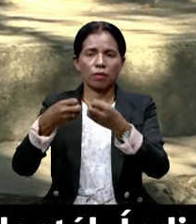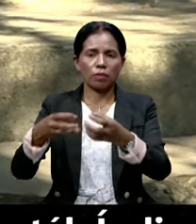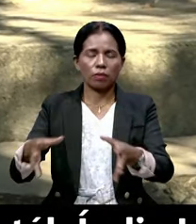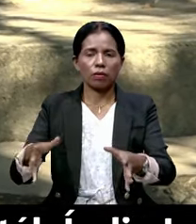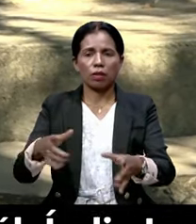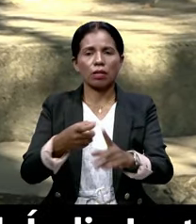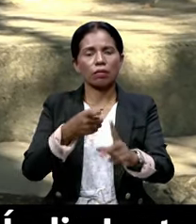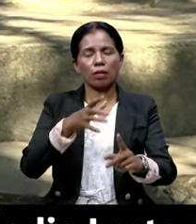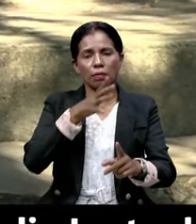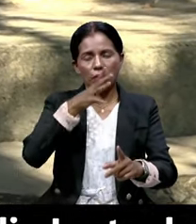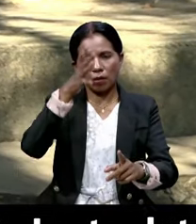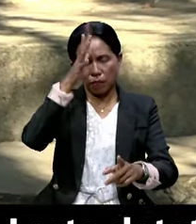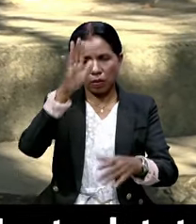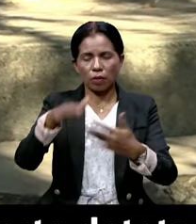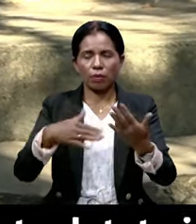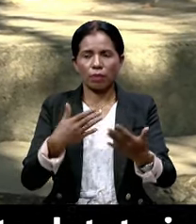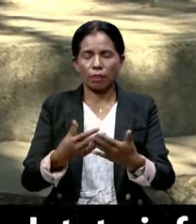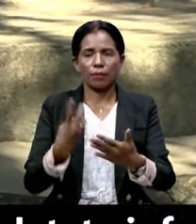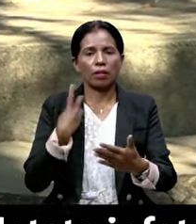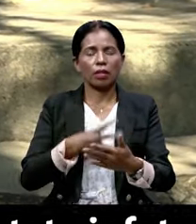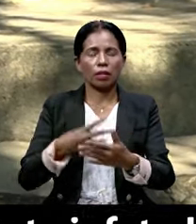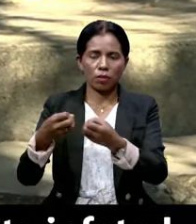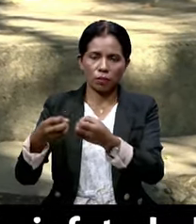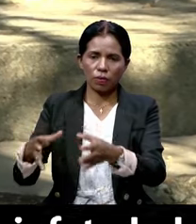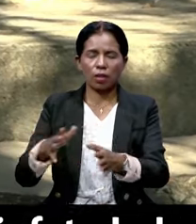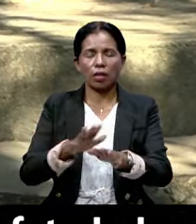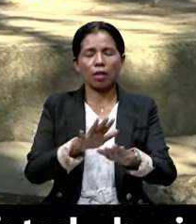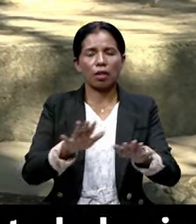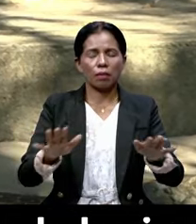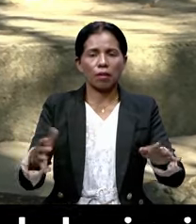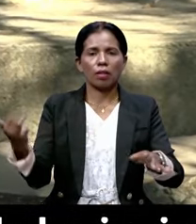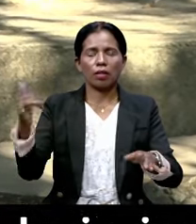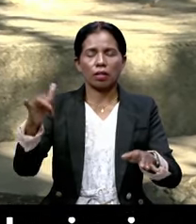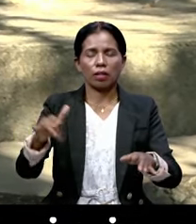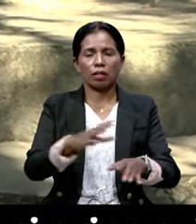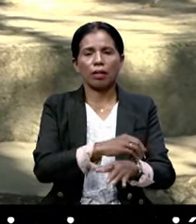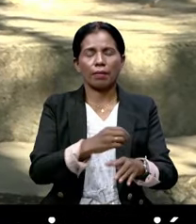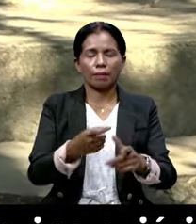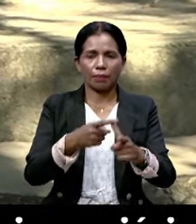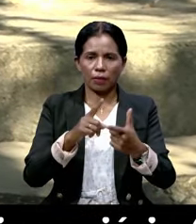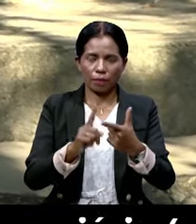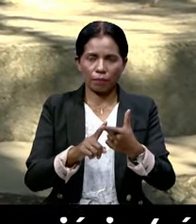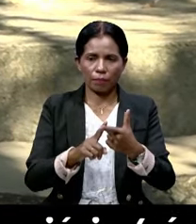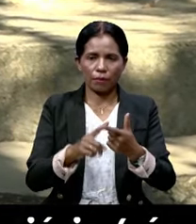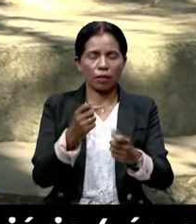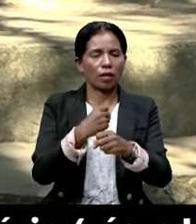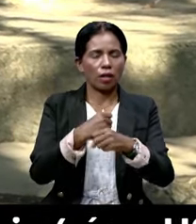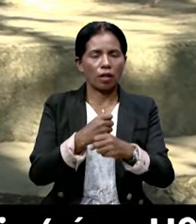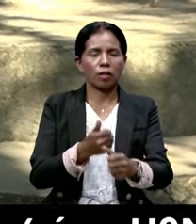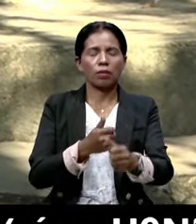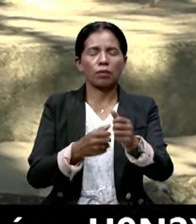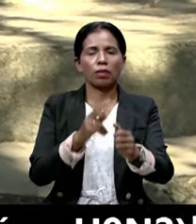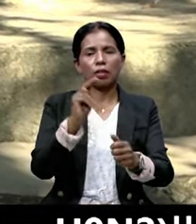nama Sira ou ita husi que lavar Sira mori si a clima libertanagem nia halo boa tuir nia